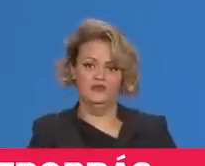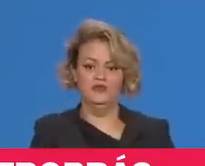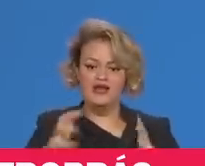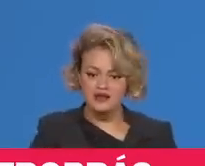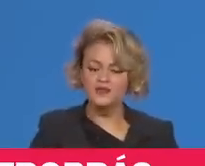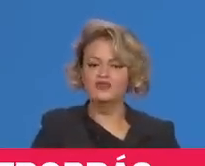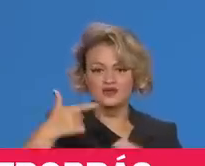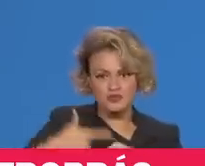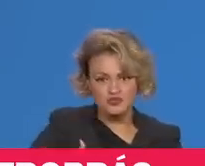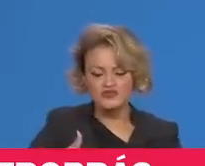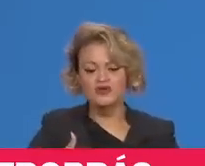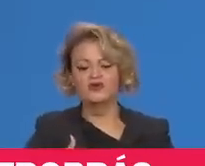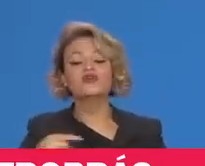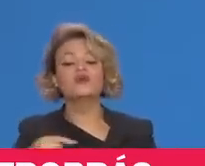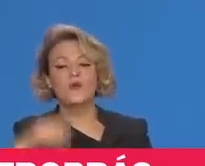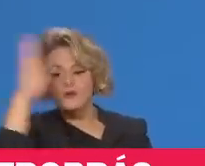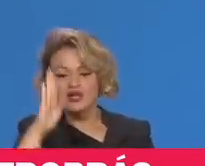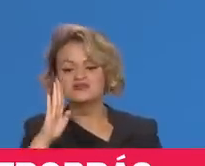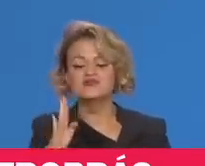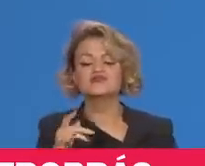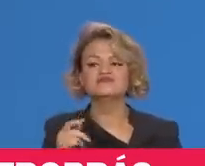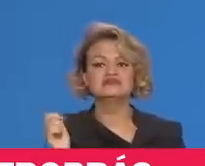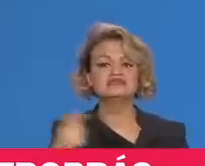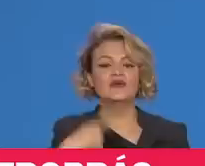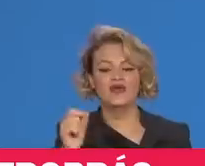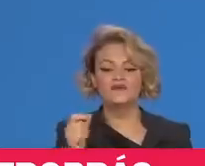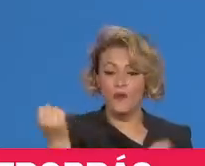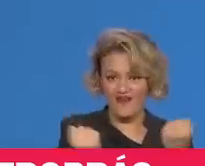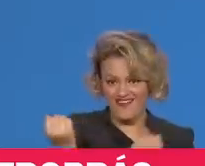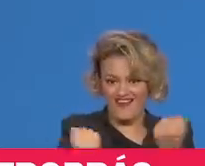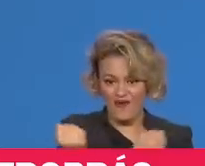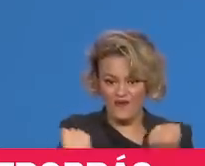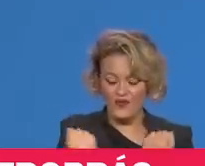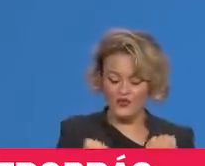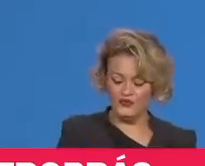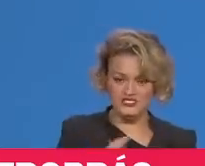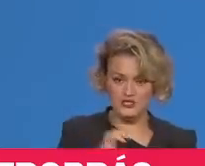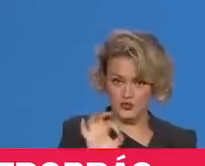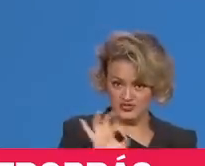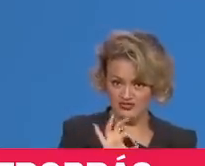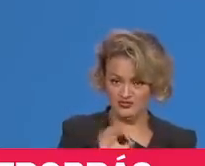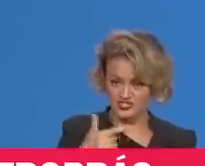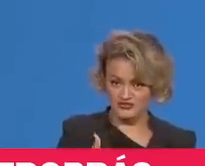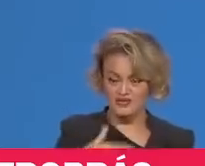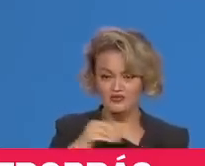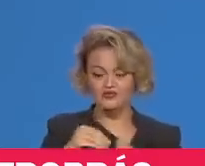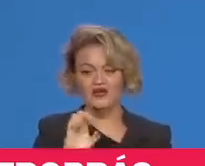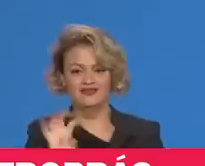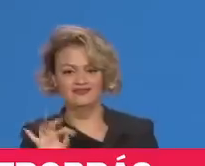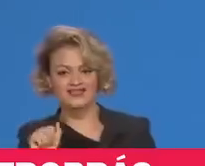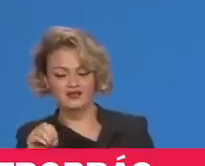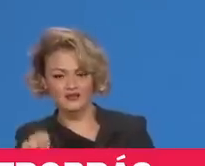na área de combustível, nós somos um país que você tem carro que pode ter um carro com 25% de gasolina misturado, de etanol misturado na